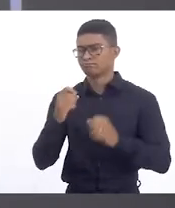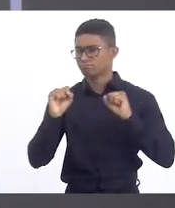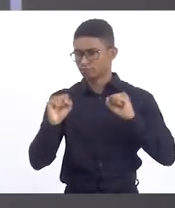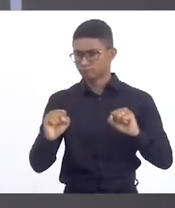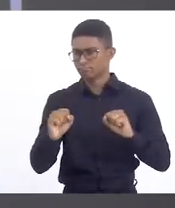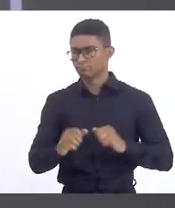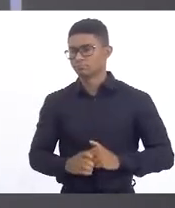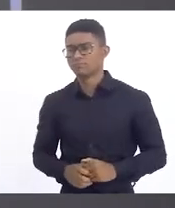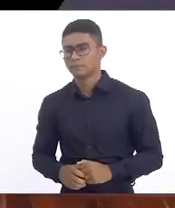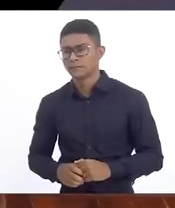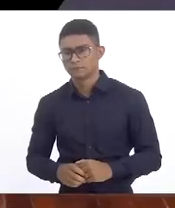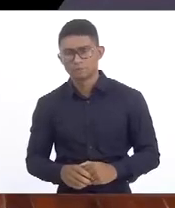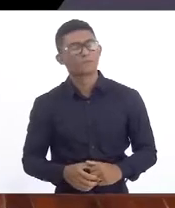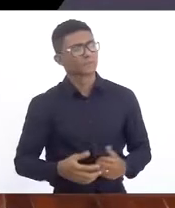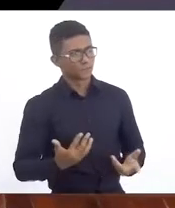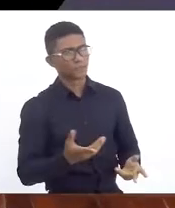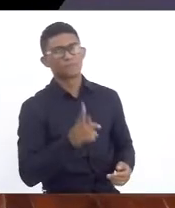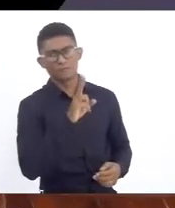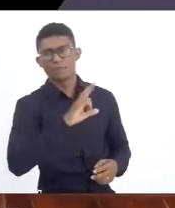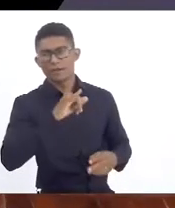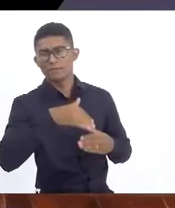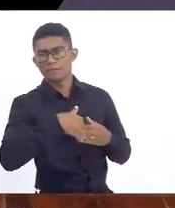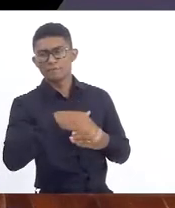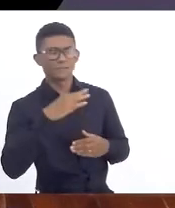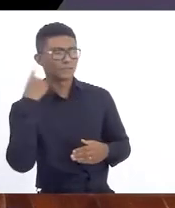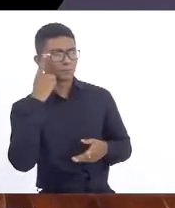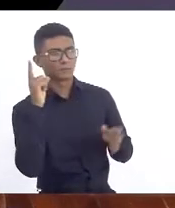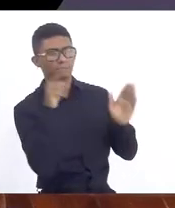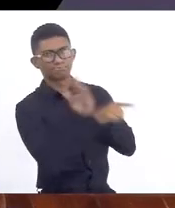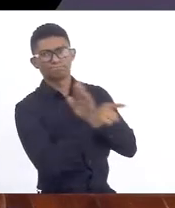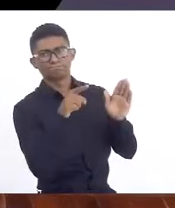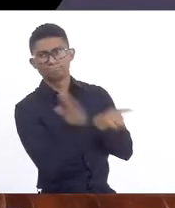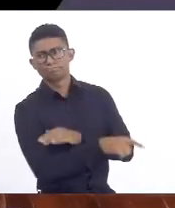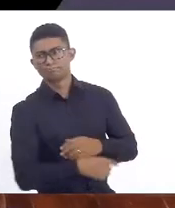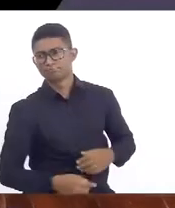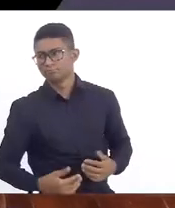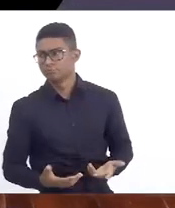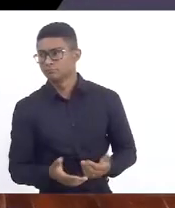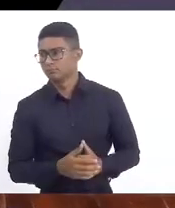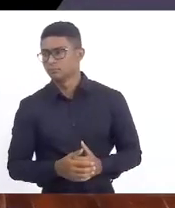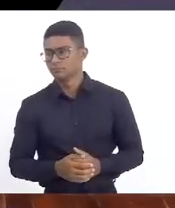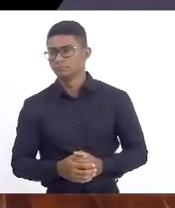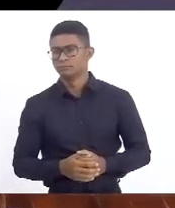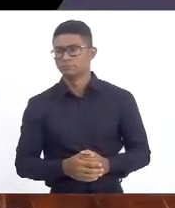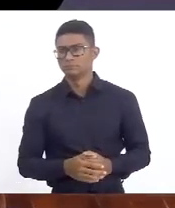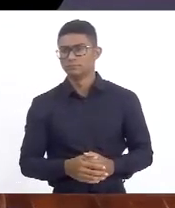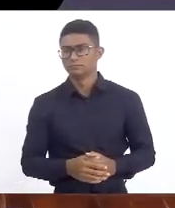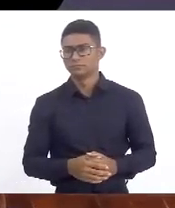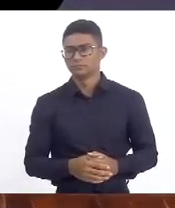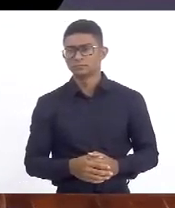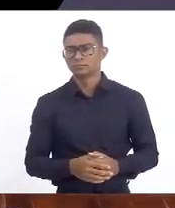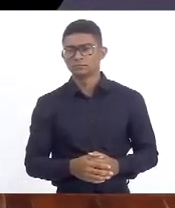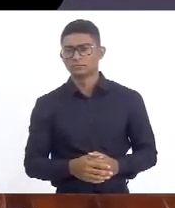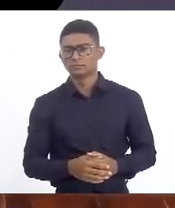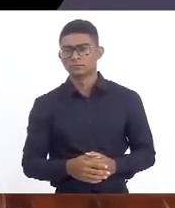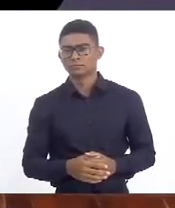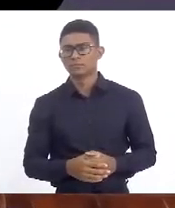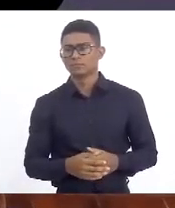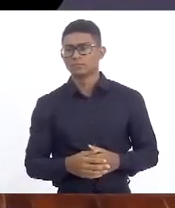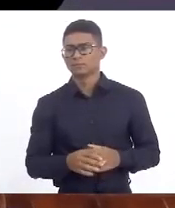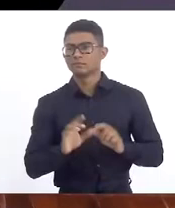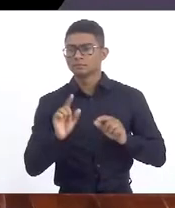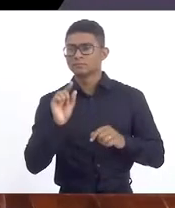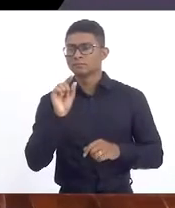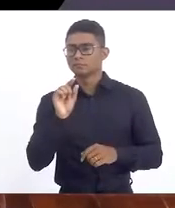feita as perguntas por parte dos deputados e também alguns segmentos da sociedade. Gostaria de ouvir brevemente